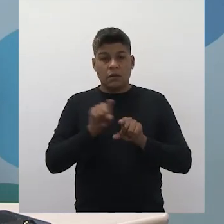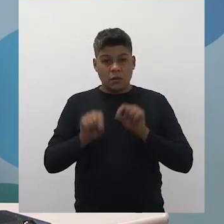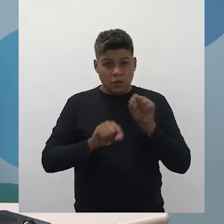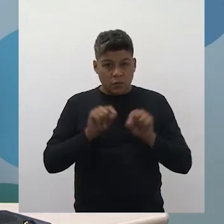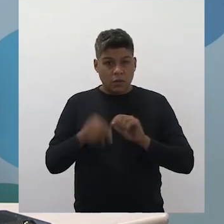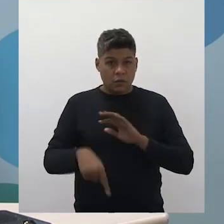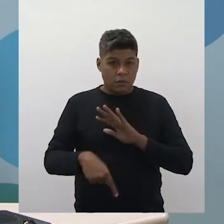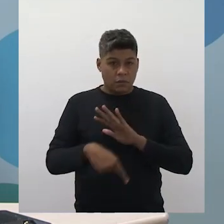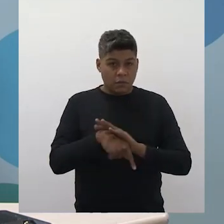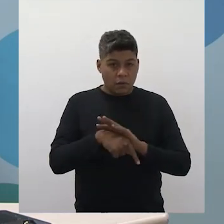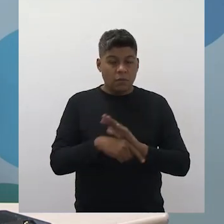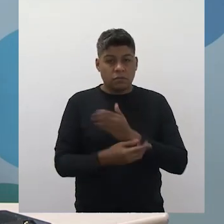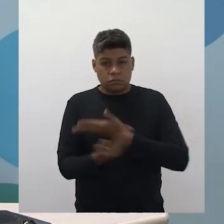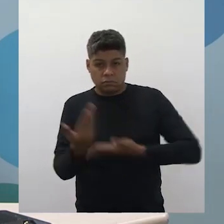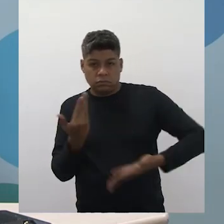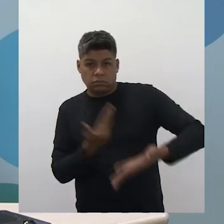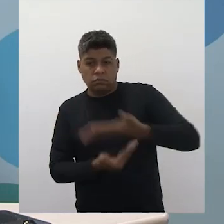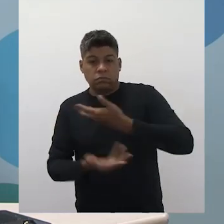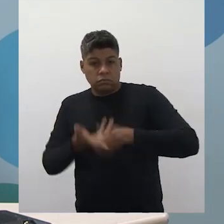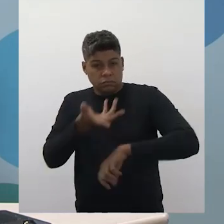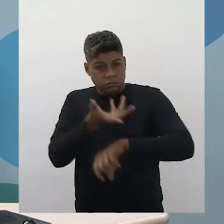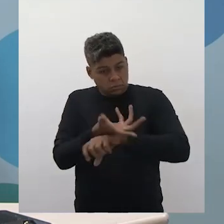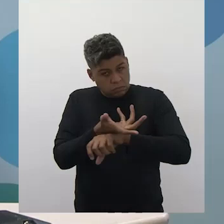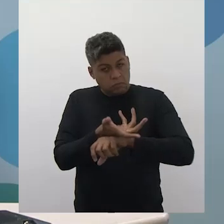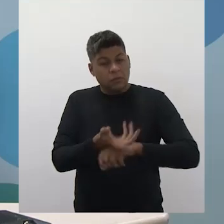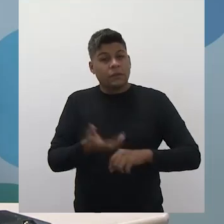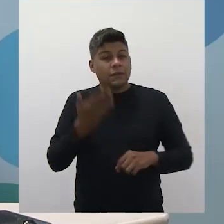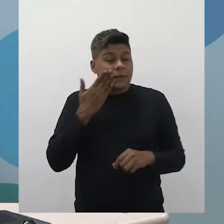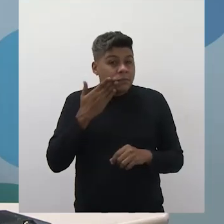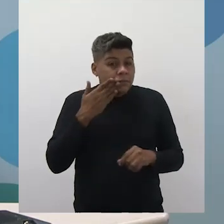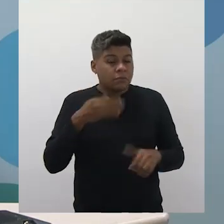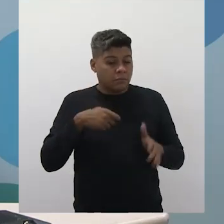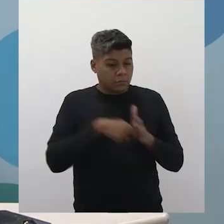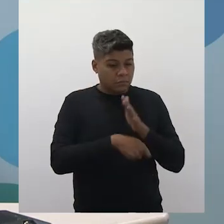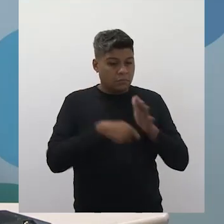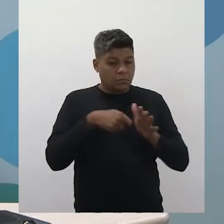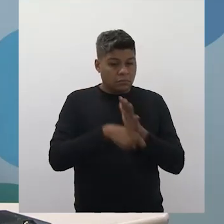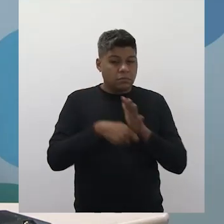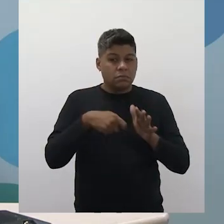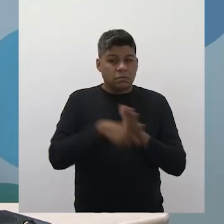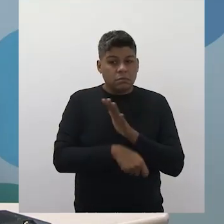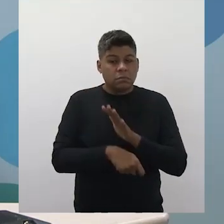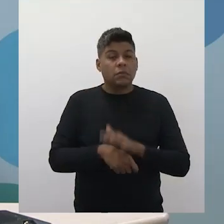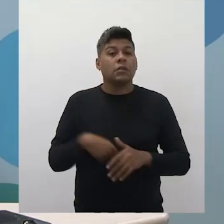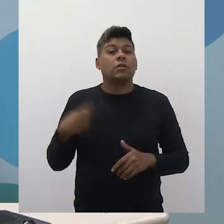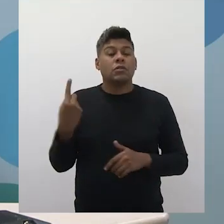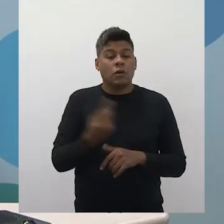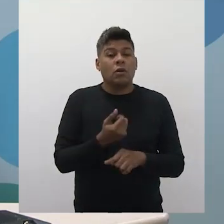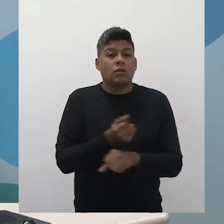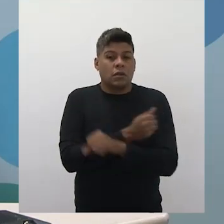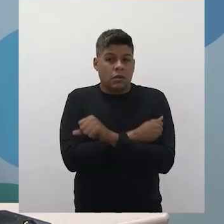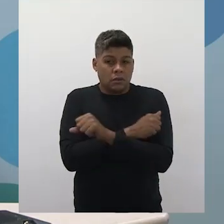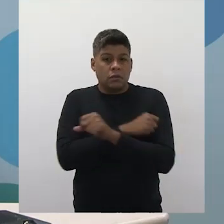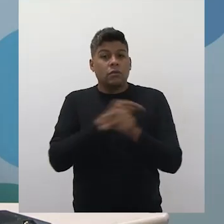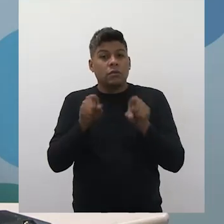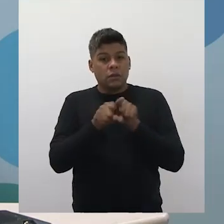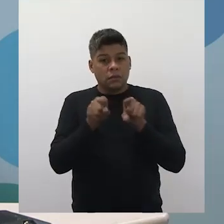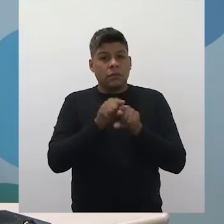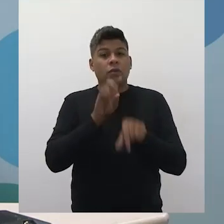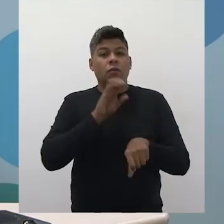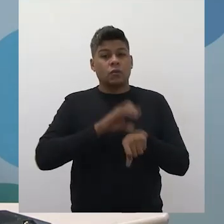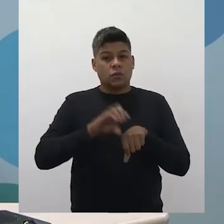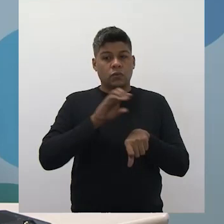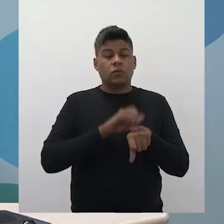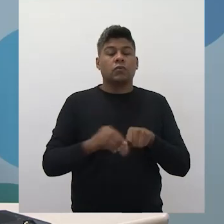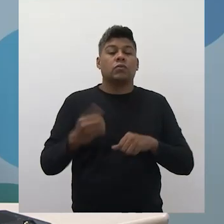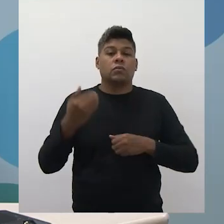questão da interdisciplinaridade, né, possibilitando a compreensão e ampliar o repertório dos nossos estudantes e também a nossa formação, que é uma formação